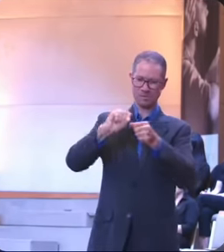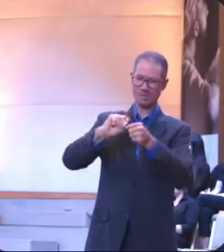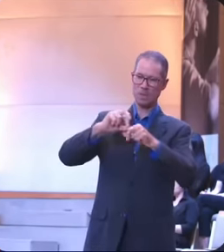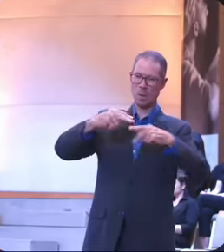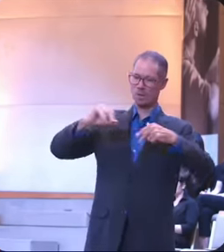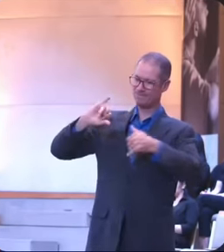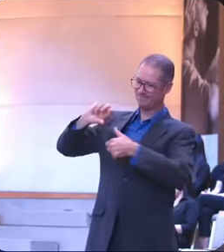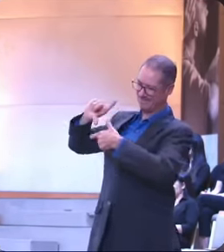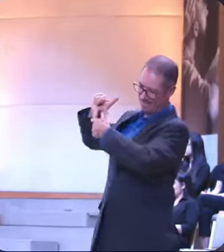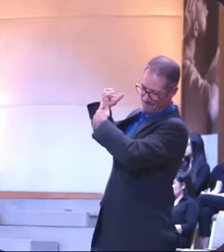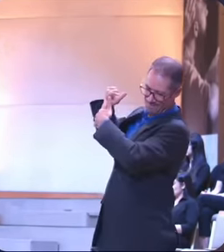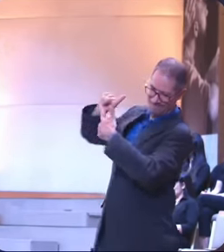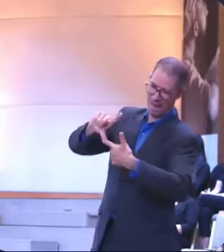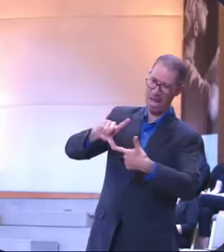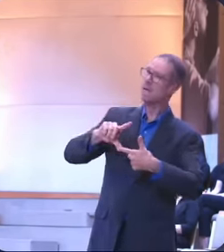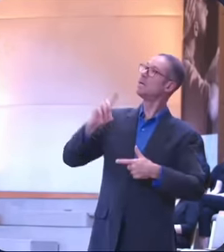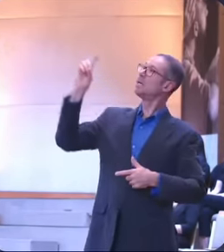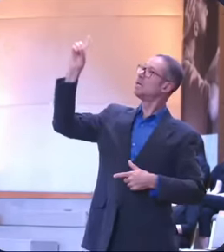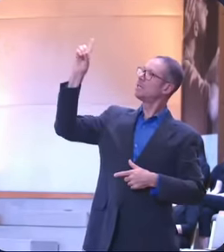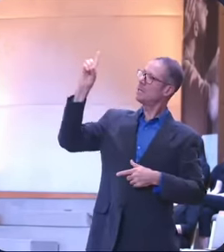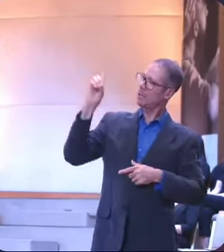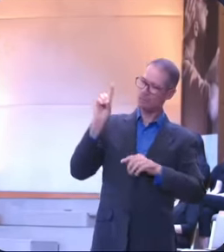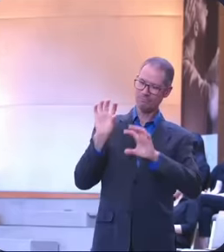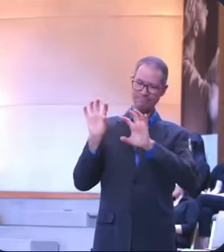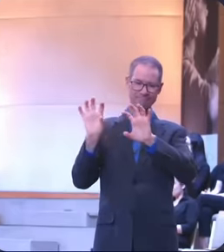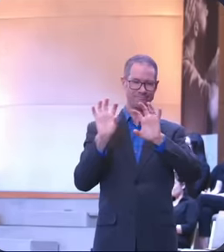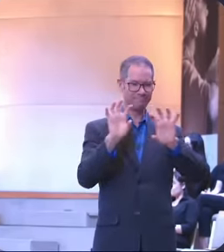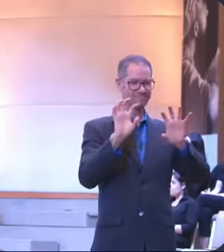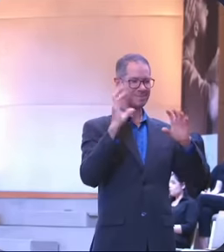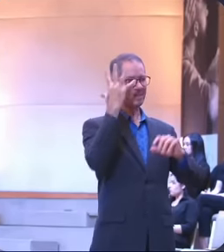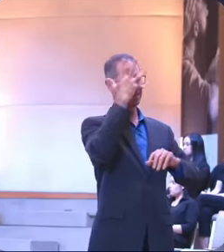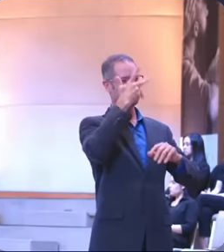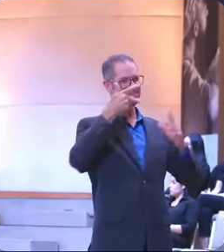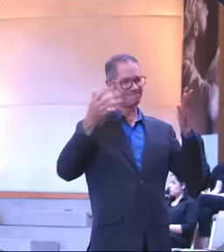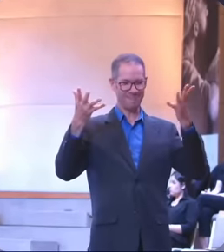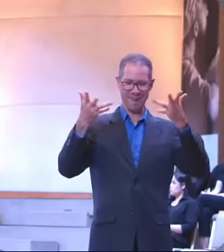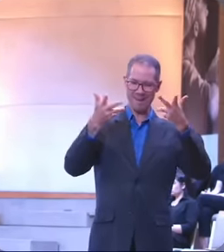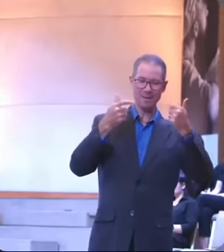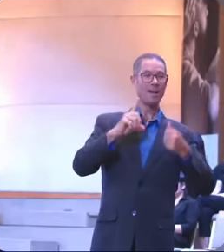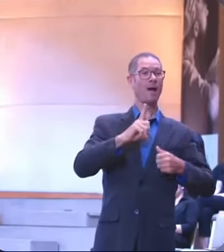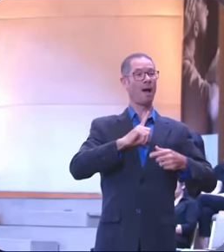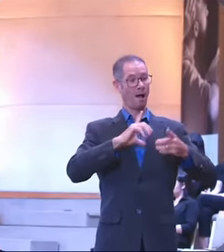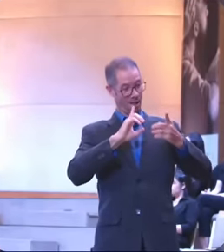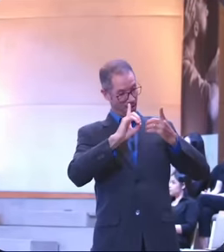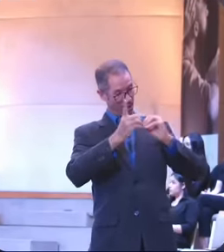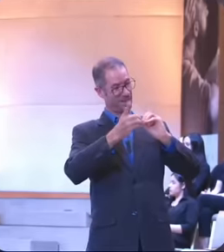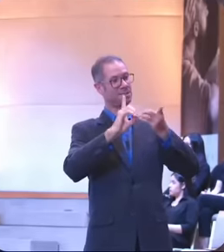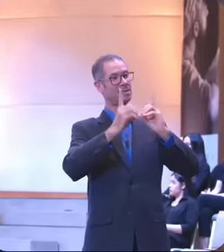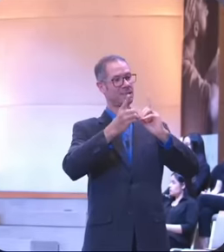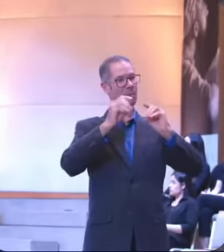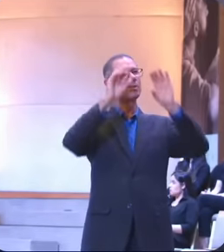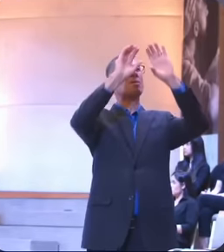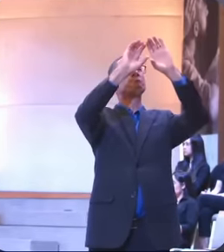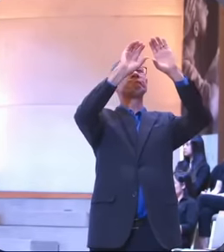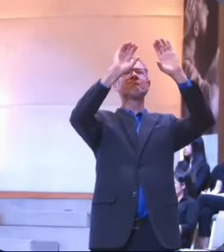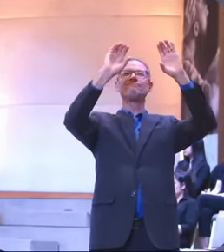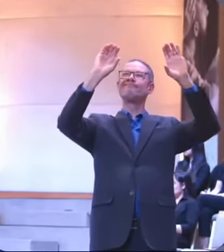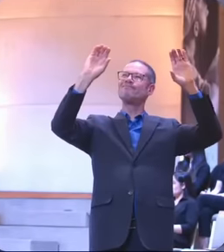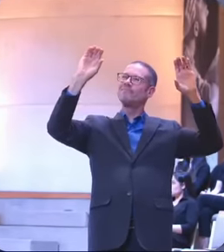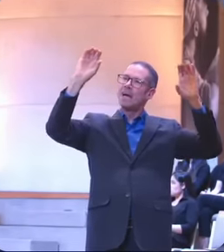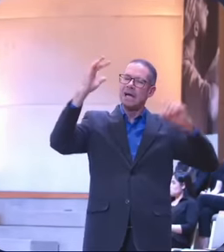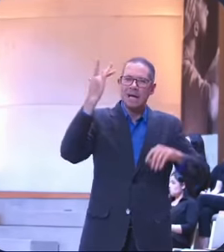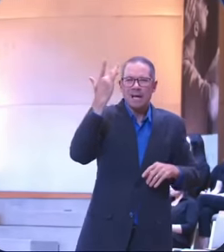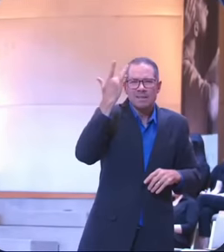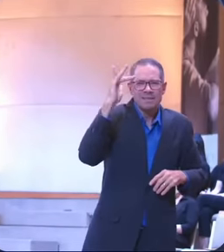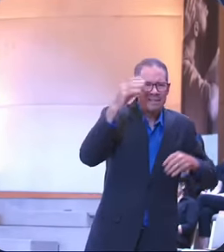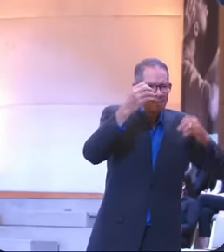Sabe, esse mover de Deus é um mover tão lindo, tão maravilhoso, tem uma dinâmica celestial. Eu não